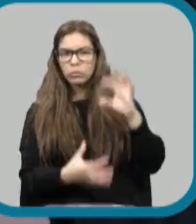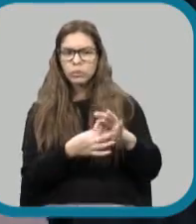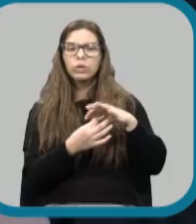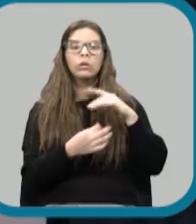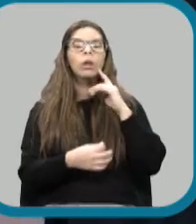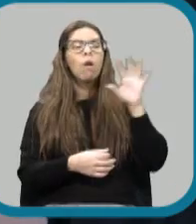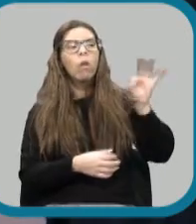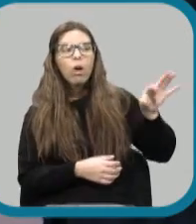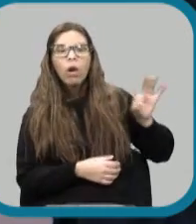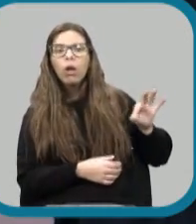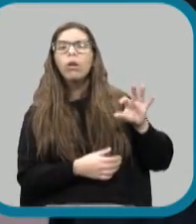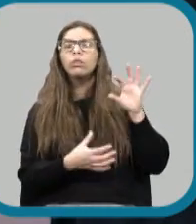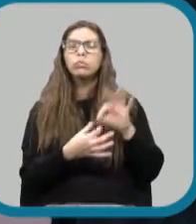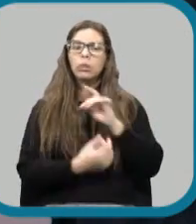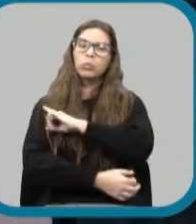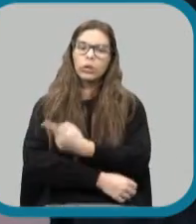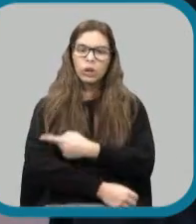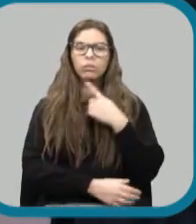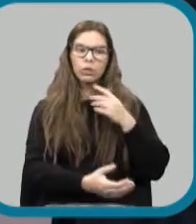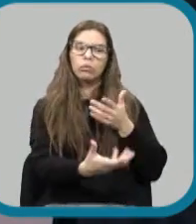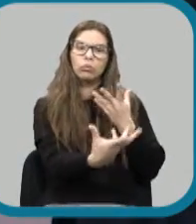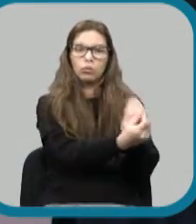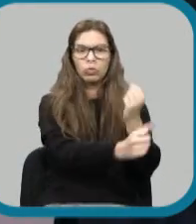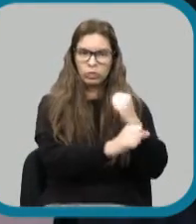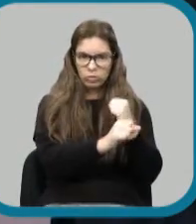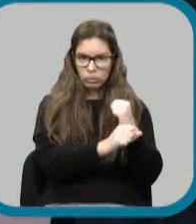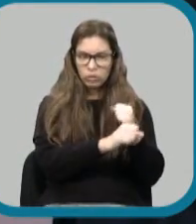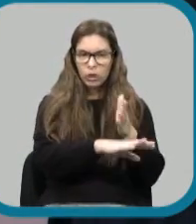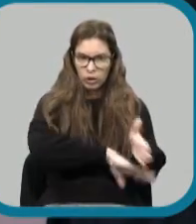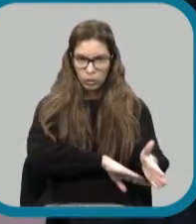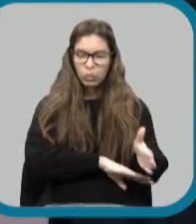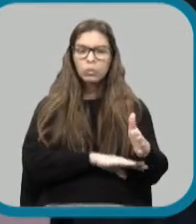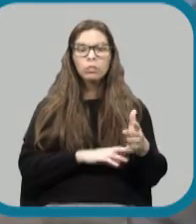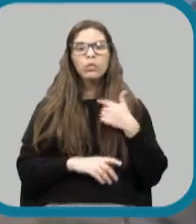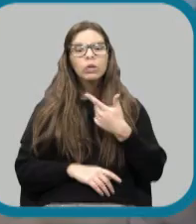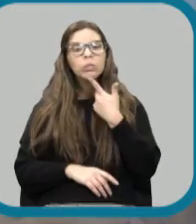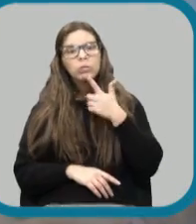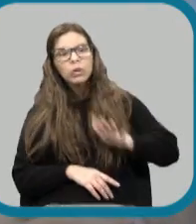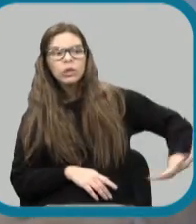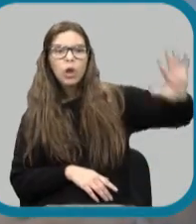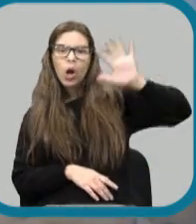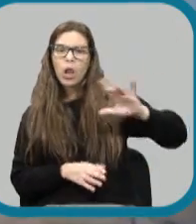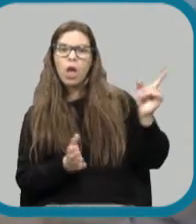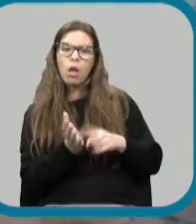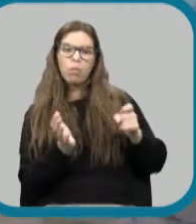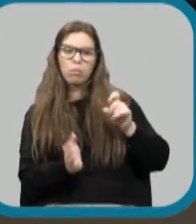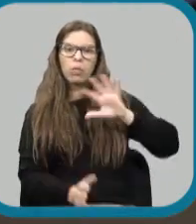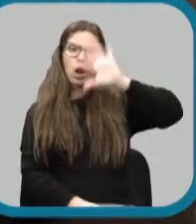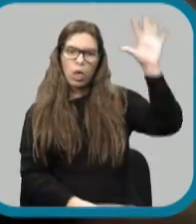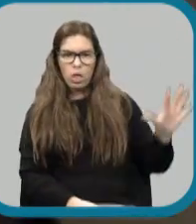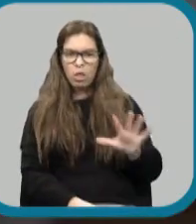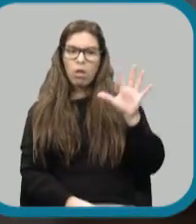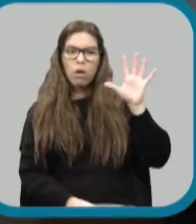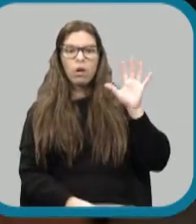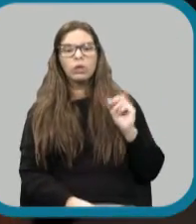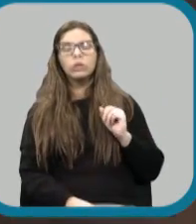poder. E ela foi trabalhar com ela diretamente. E na altura ela percebeu que na América Latina havia uma enorme